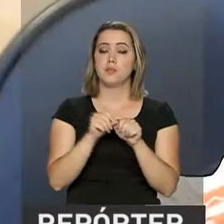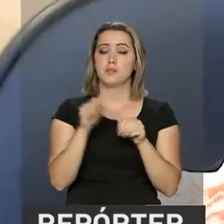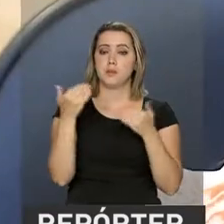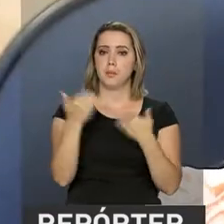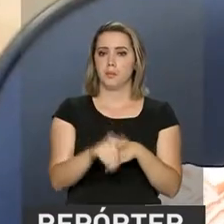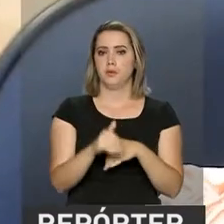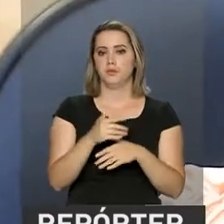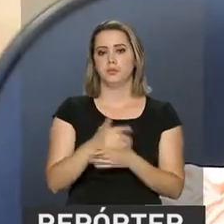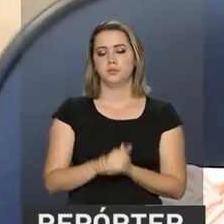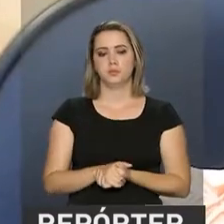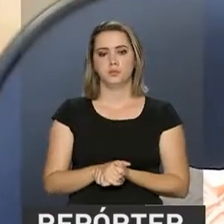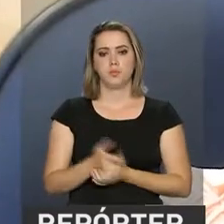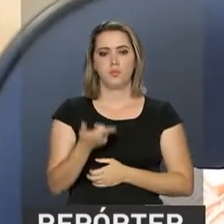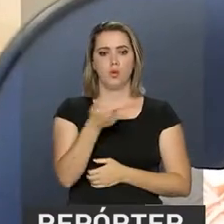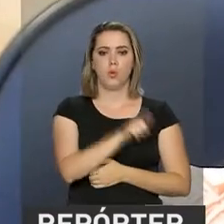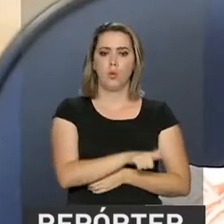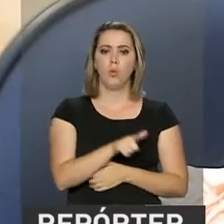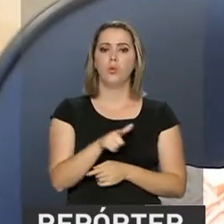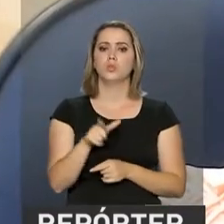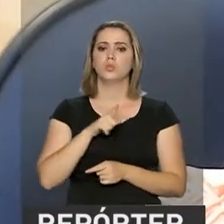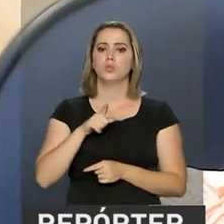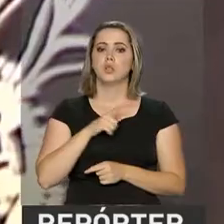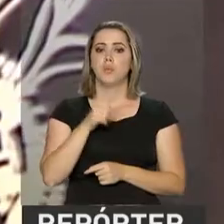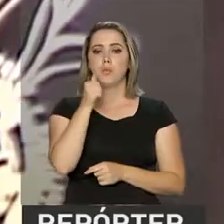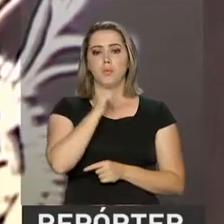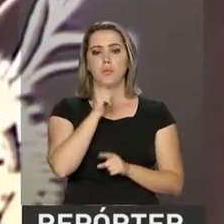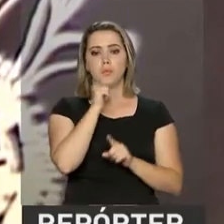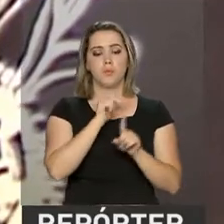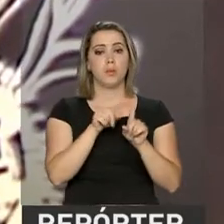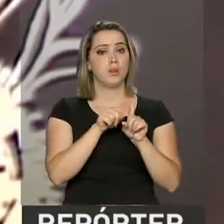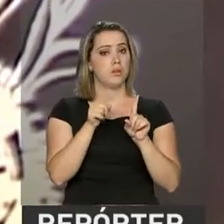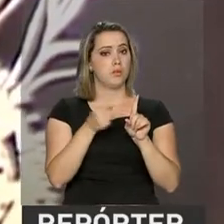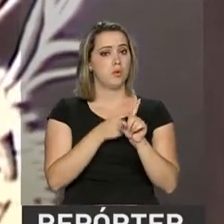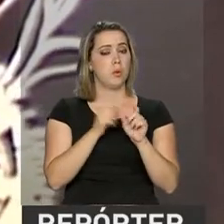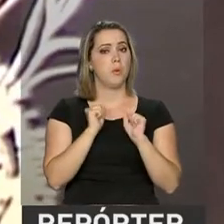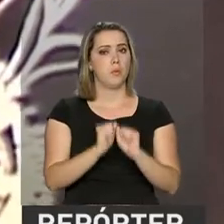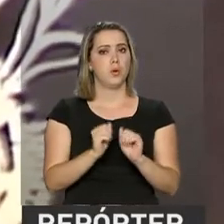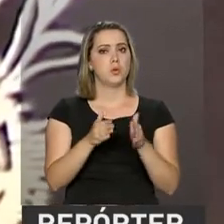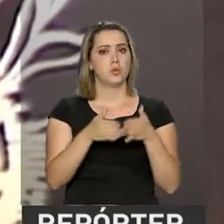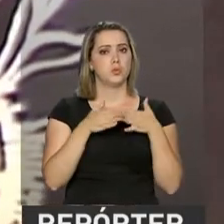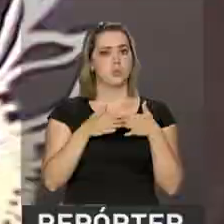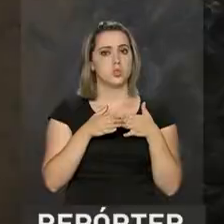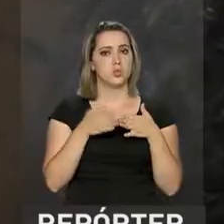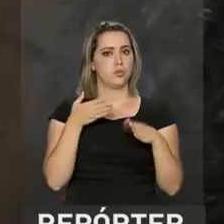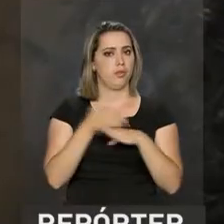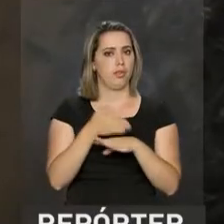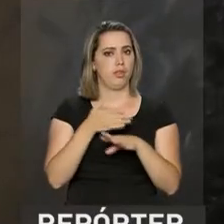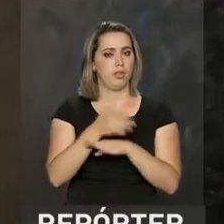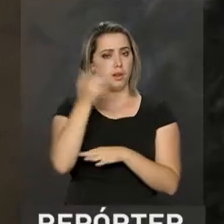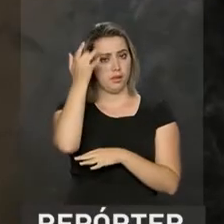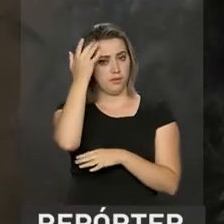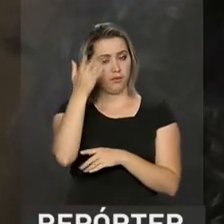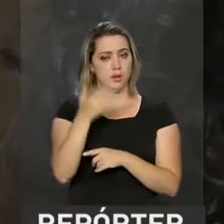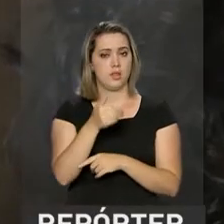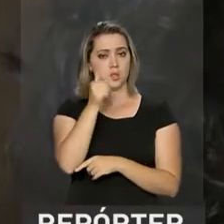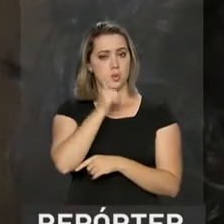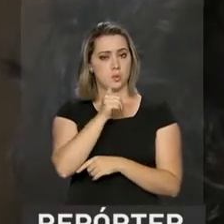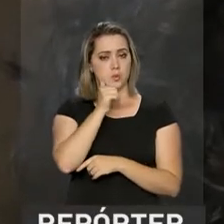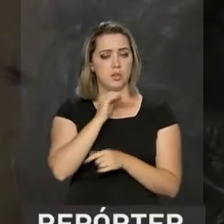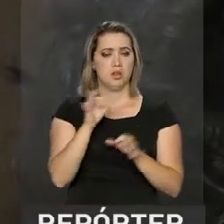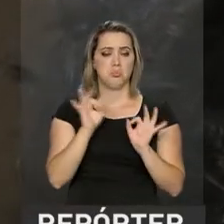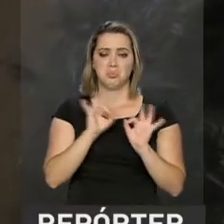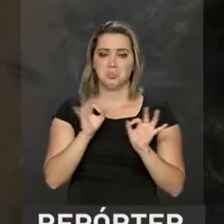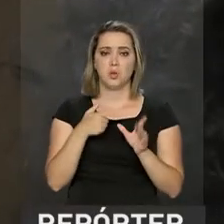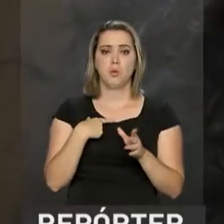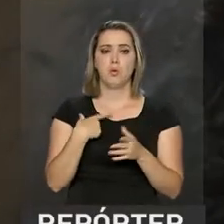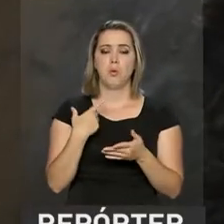Um outro atendimento específico que eu tenho é para gestante. A gestante ela pode pedir salas de fácil acesso. Lactante também não tem que comprovar nada, mas